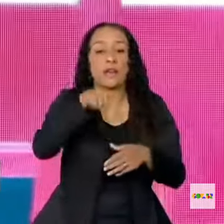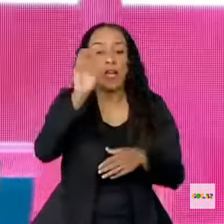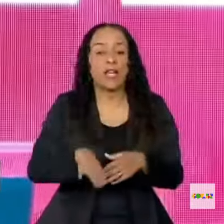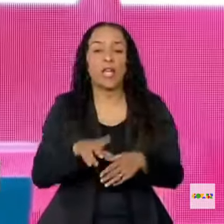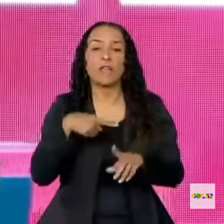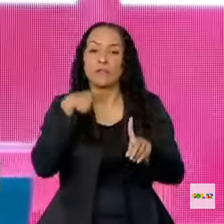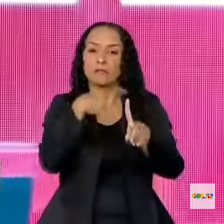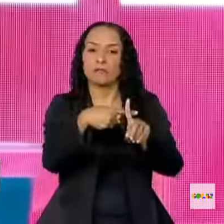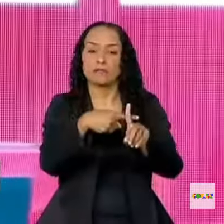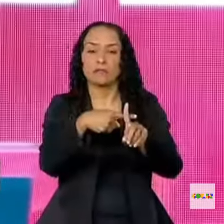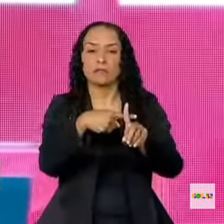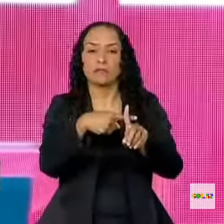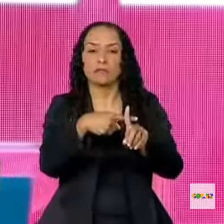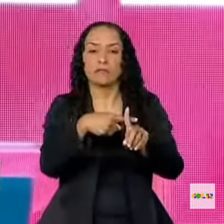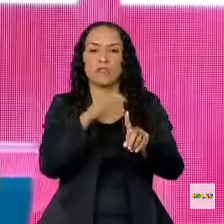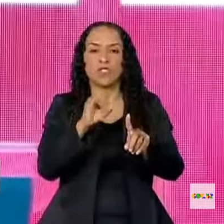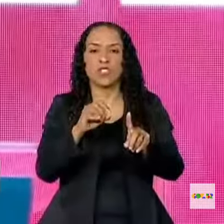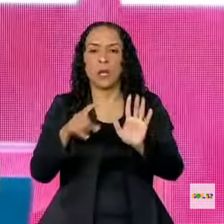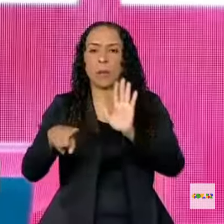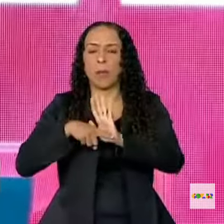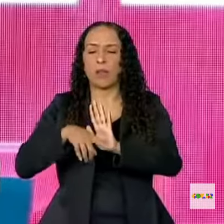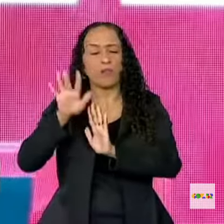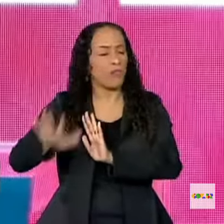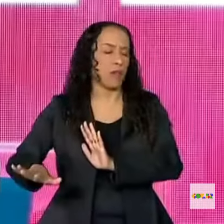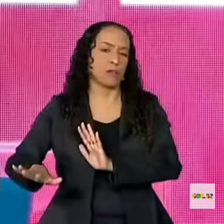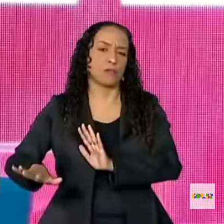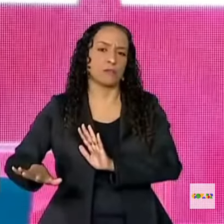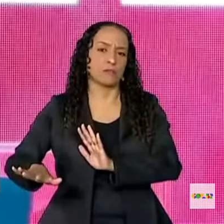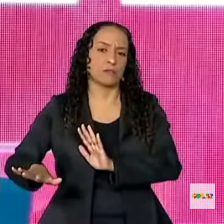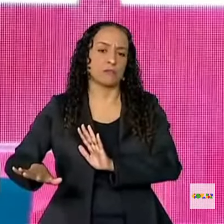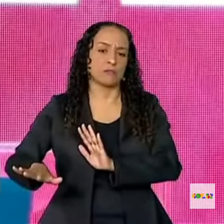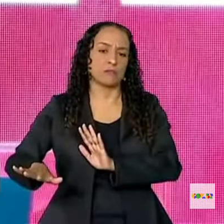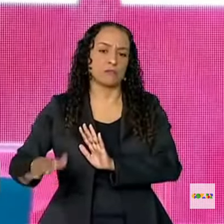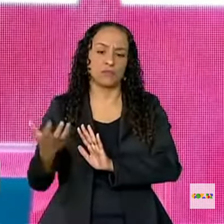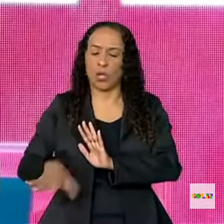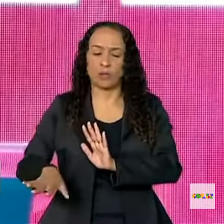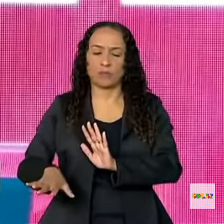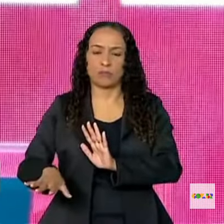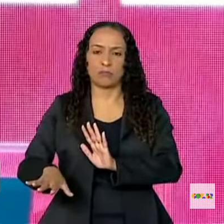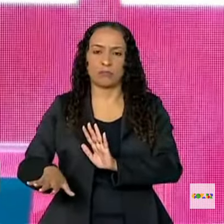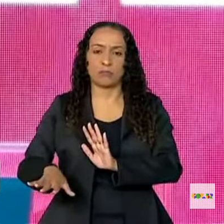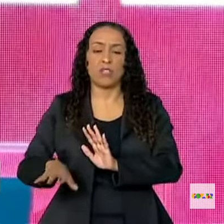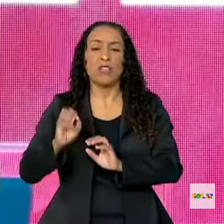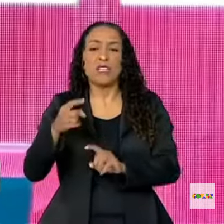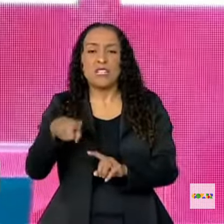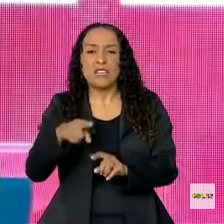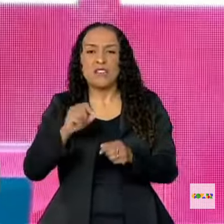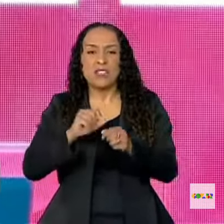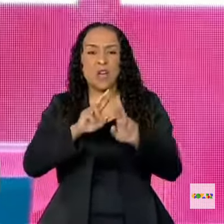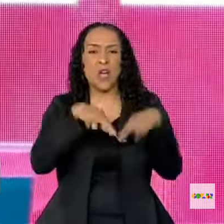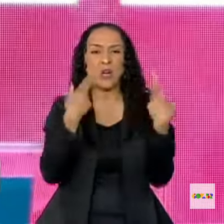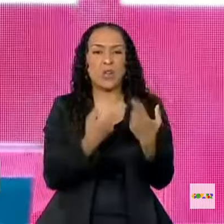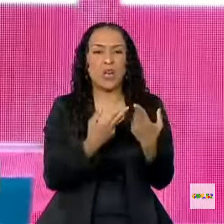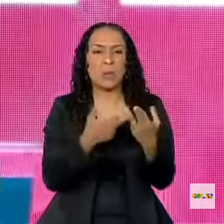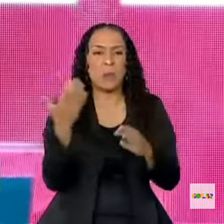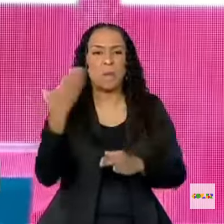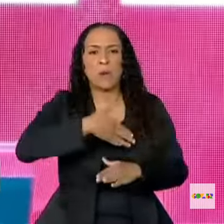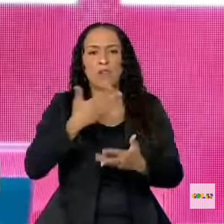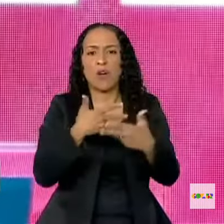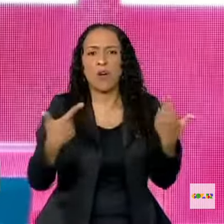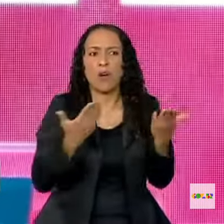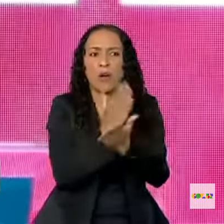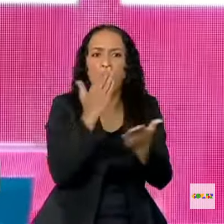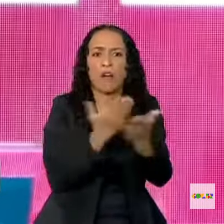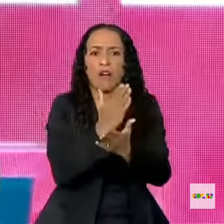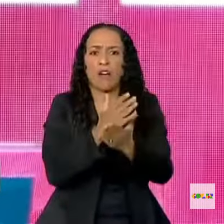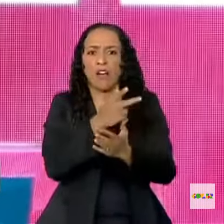for favorável quem for contra fica aqui porque se você faz uma reunião para aprovar alguma coisa